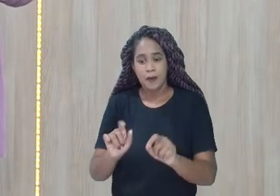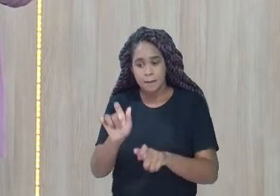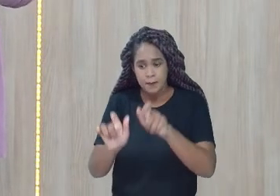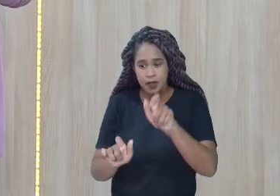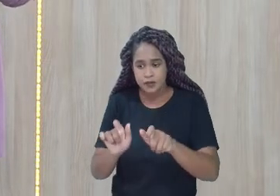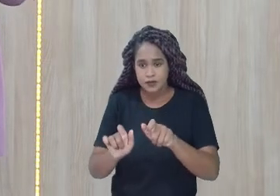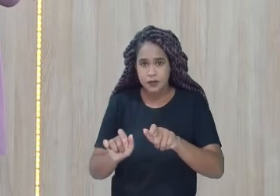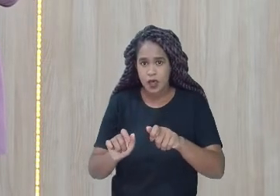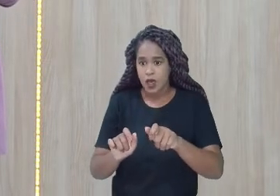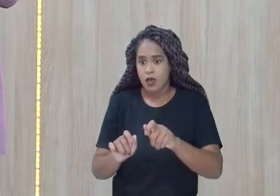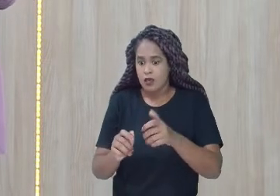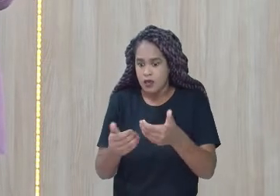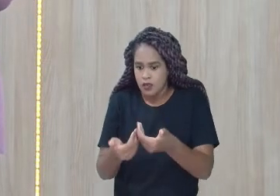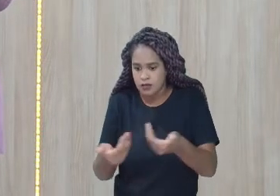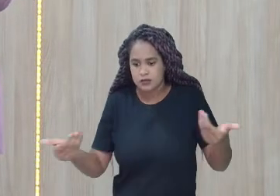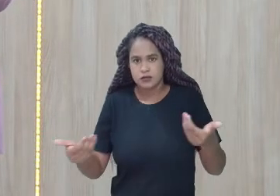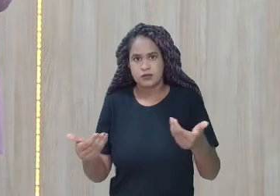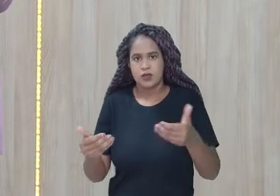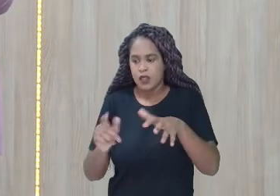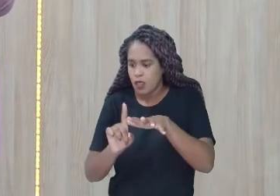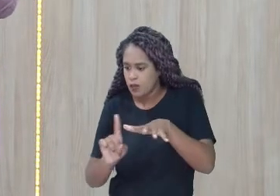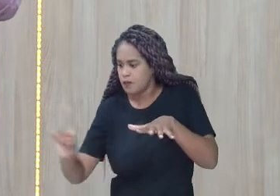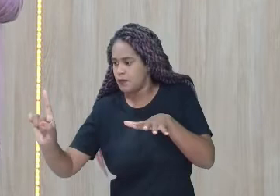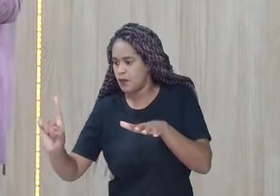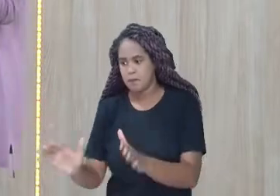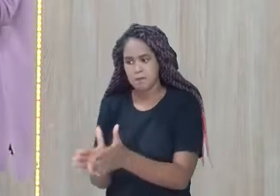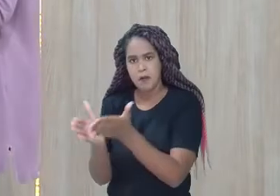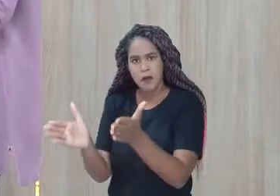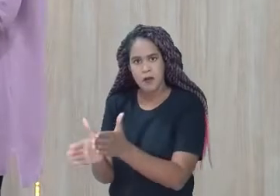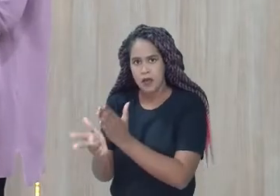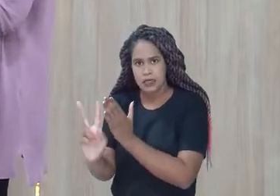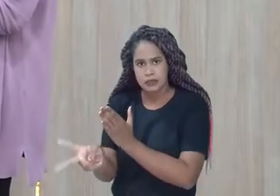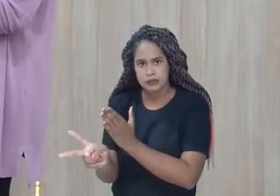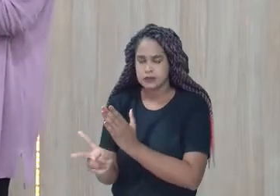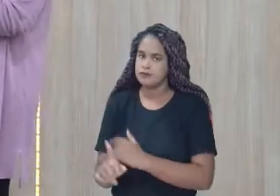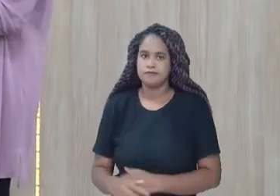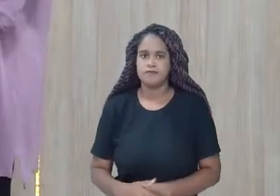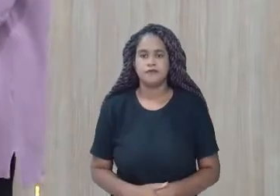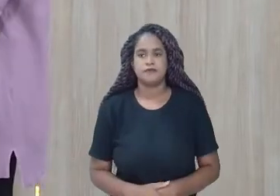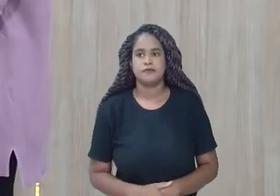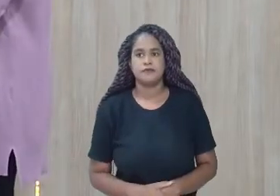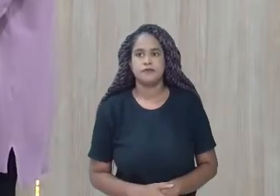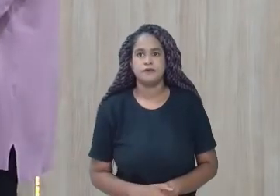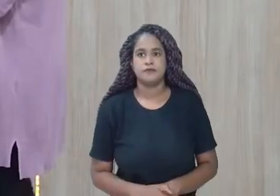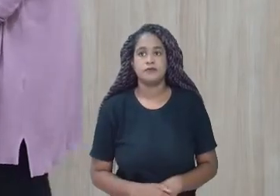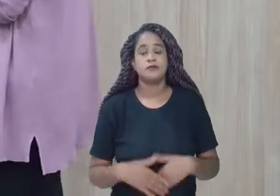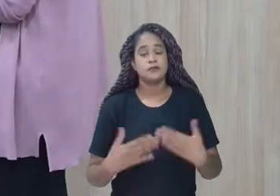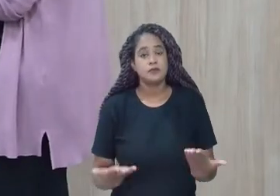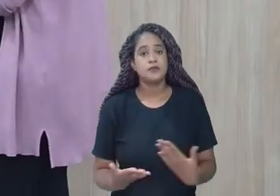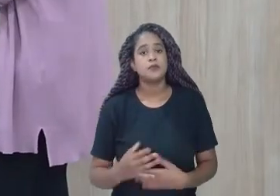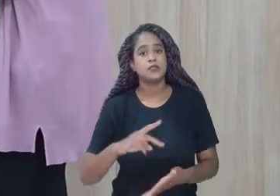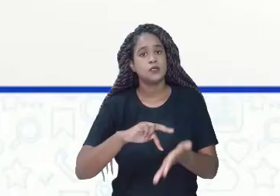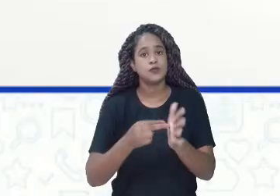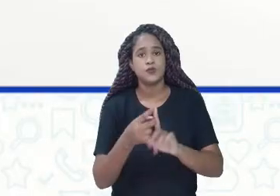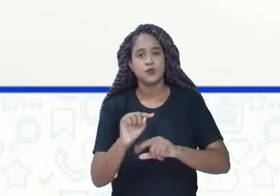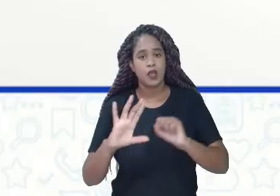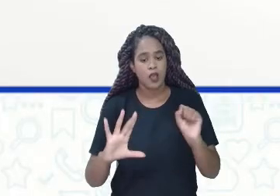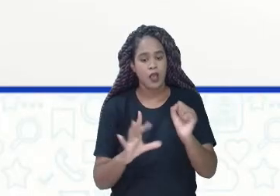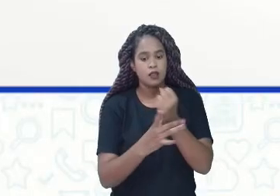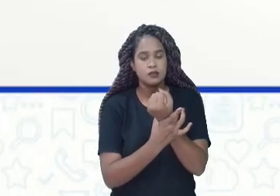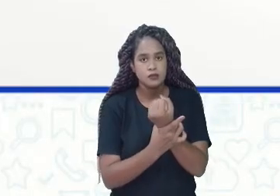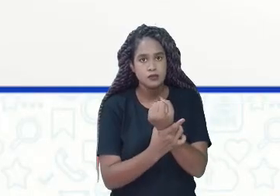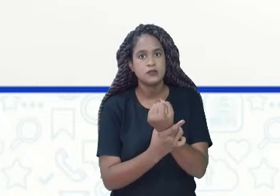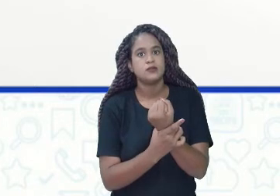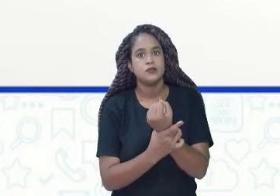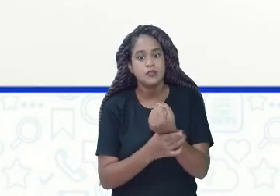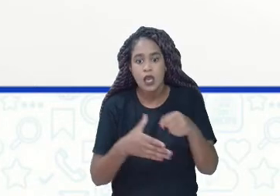de pobreza e em situação de escassez. Tá certo? Ou seja, Vivi, garantir acesso a lugares